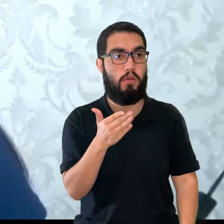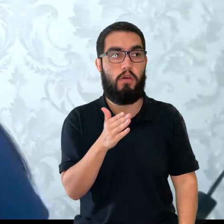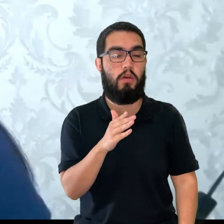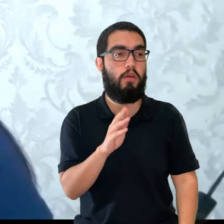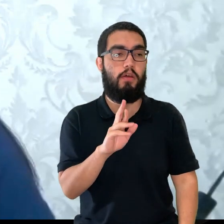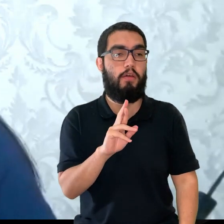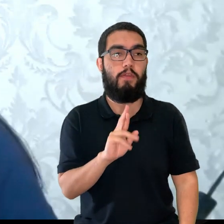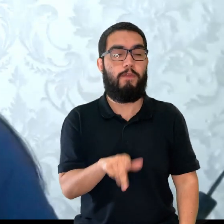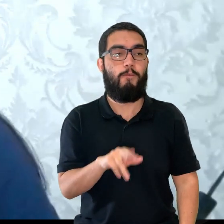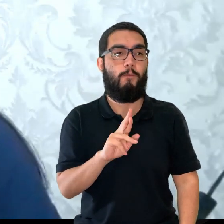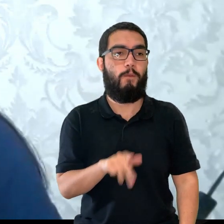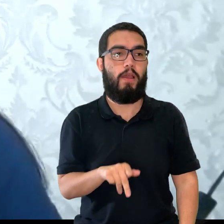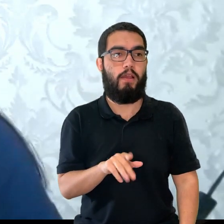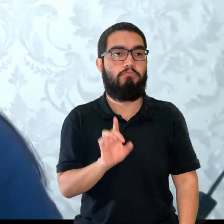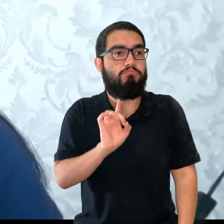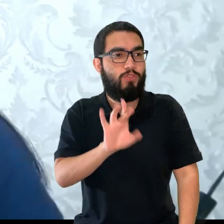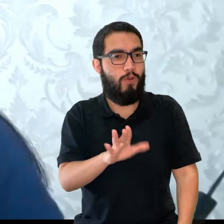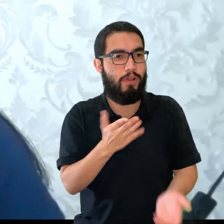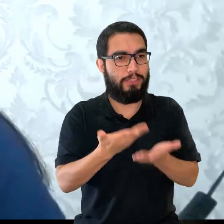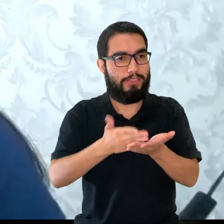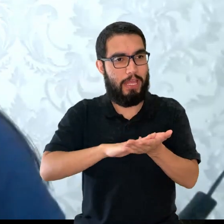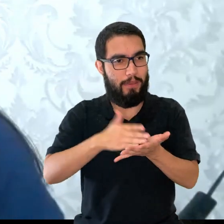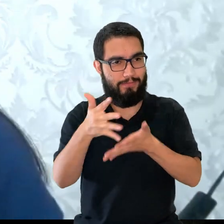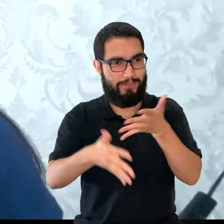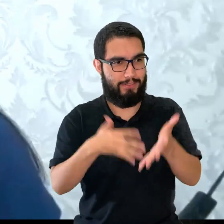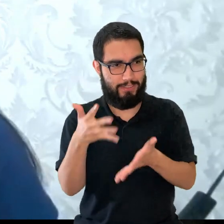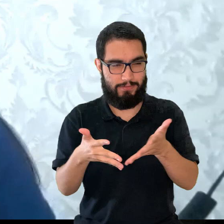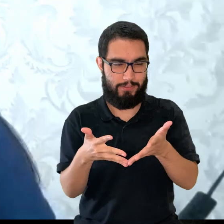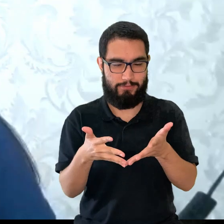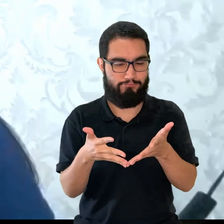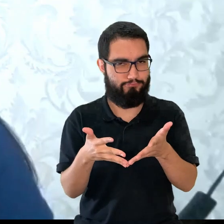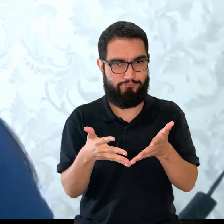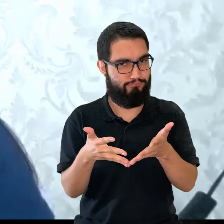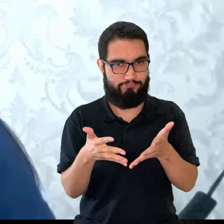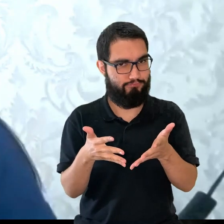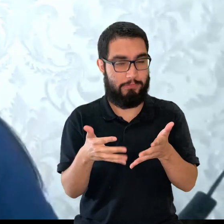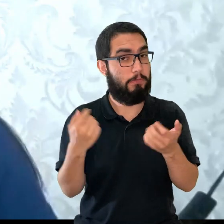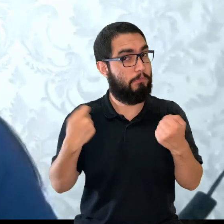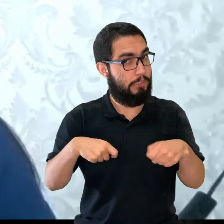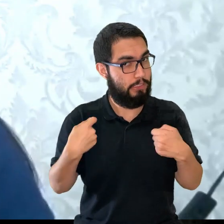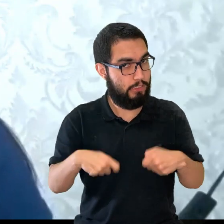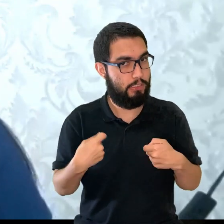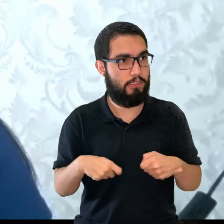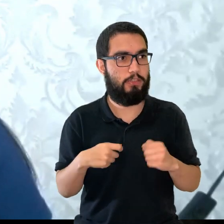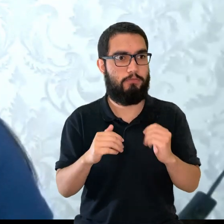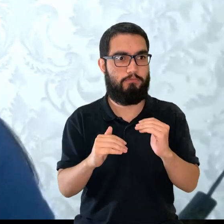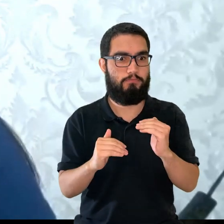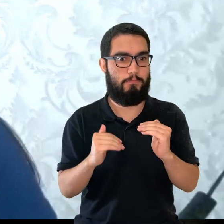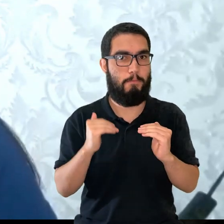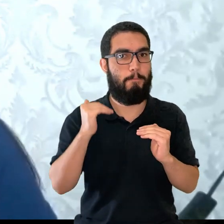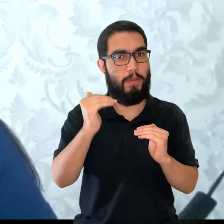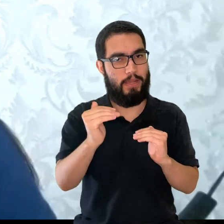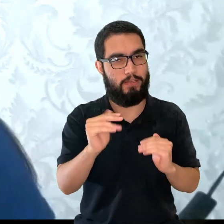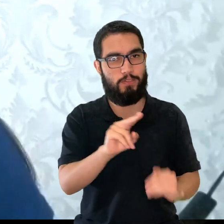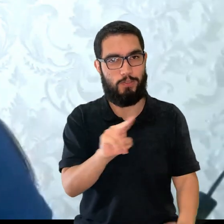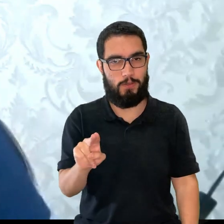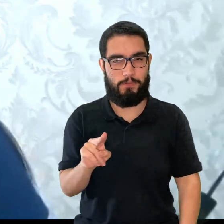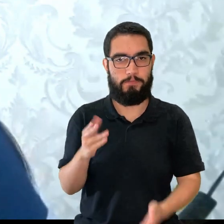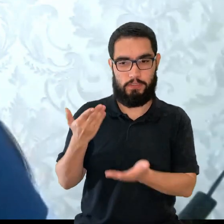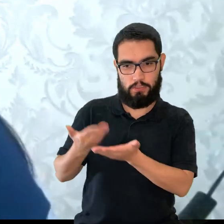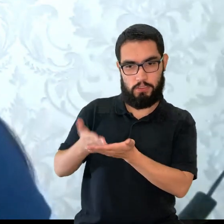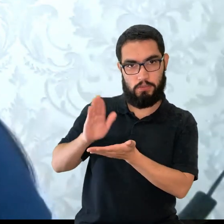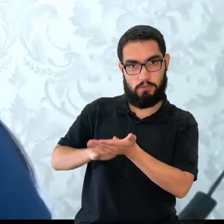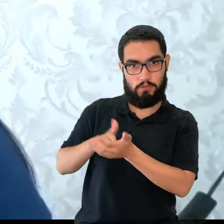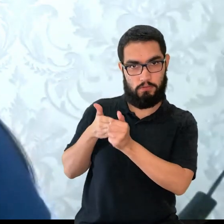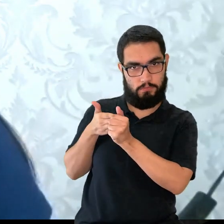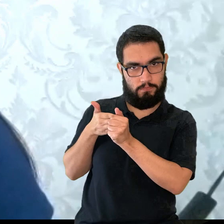todos sabem que não é somente ser intérprete de Libras. Você precisa de uma especialização a mais, que se